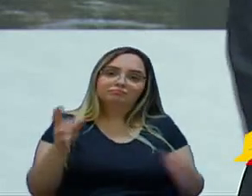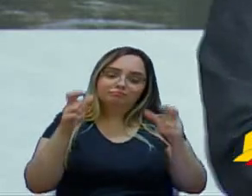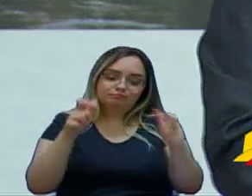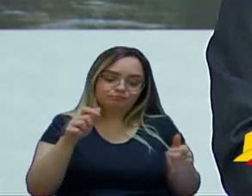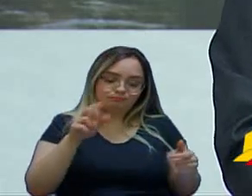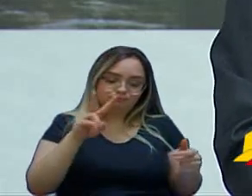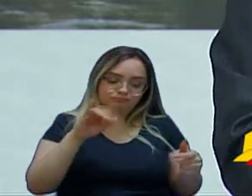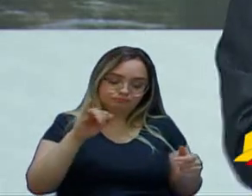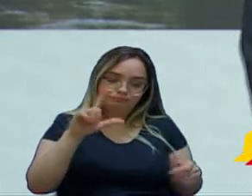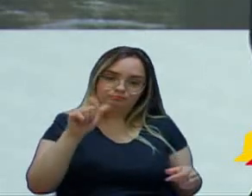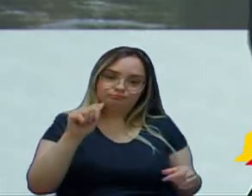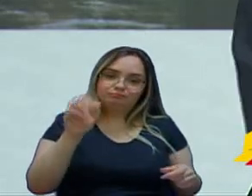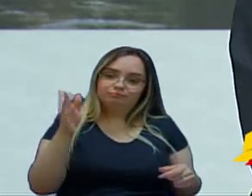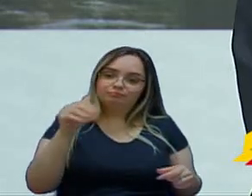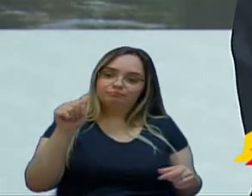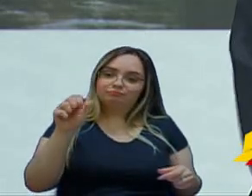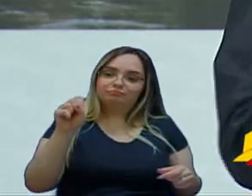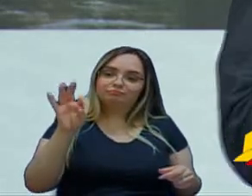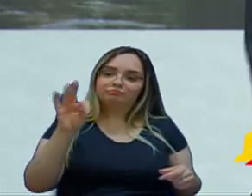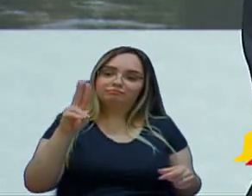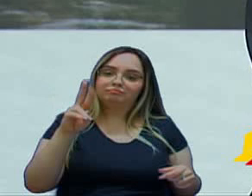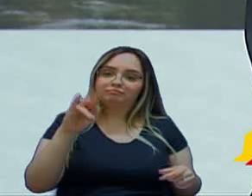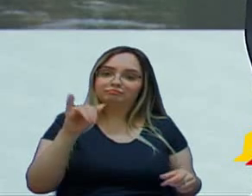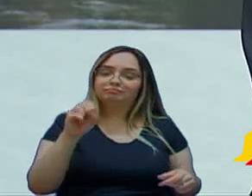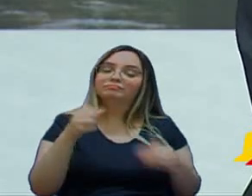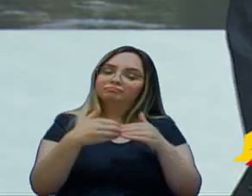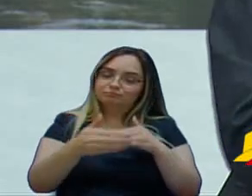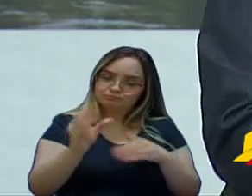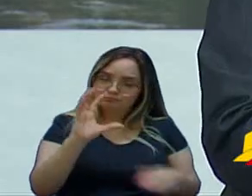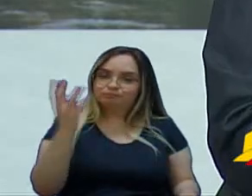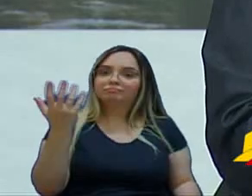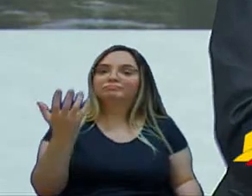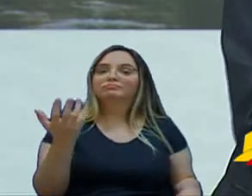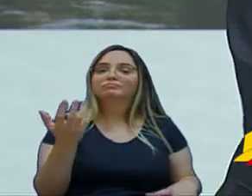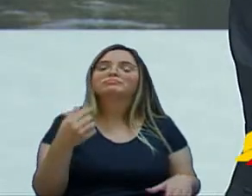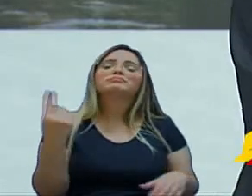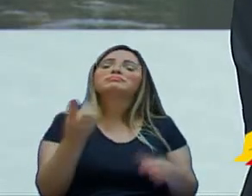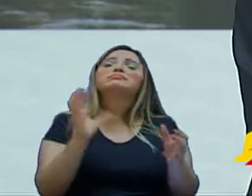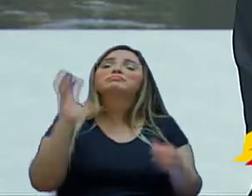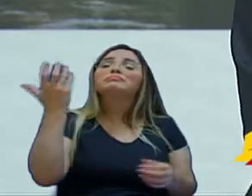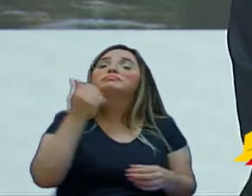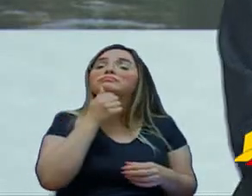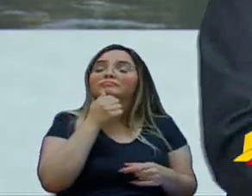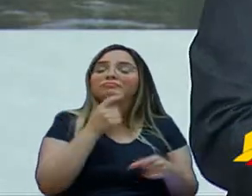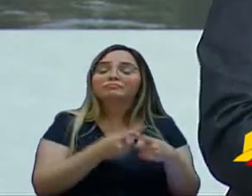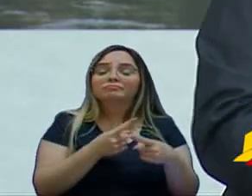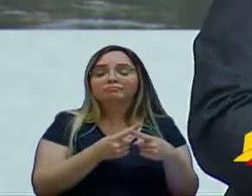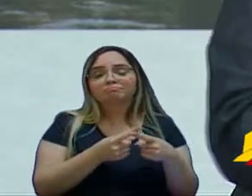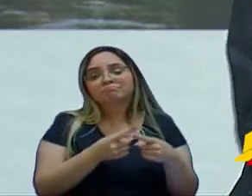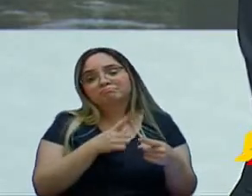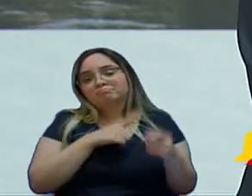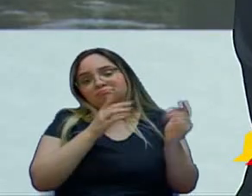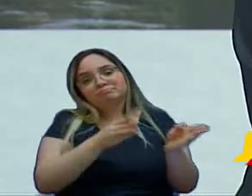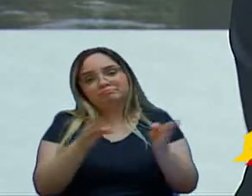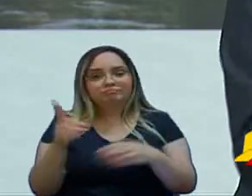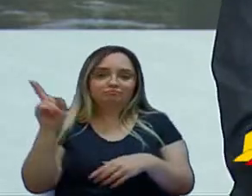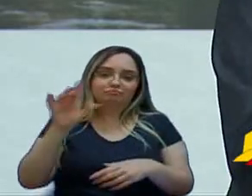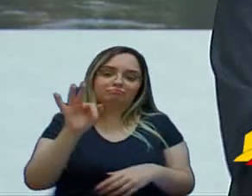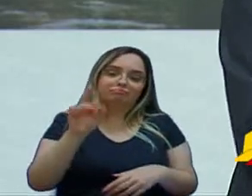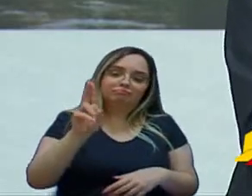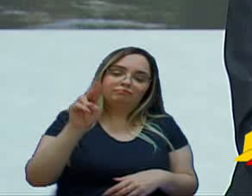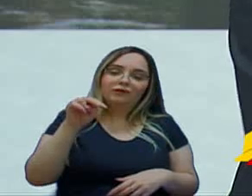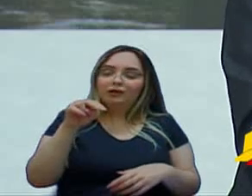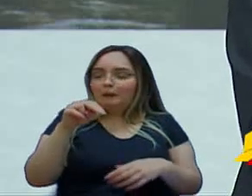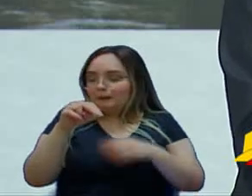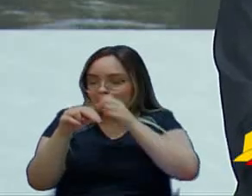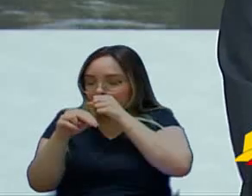vai acontecer. Até explicando para a população por que não aconteceu, porque existe um processo. E esse processo é do Fomplata, é um processo